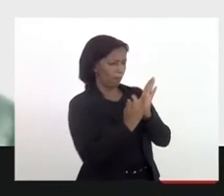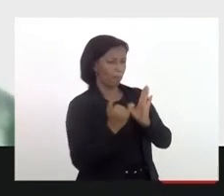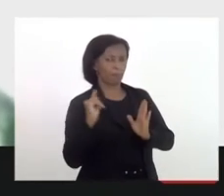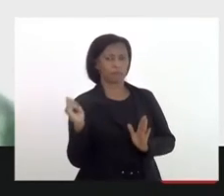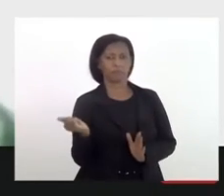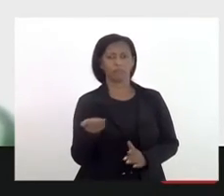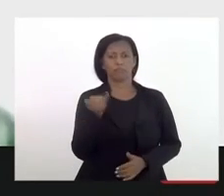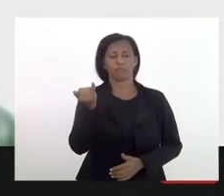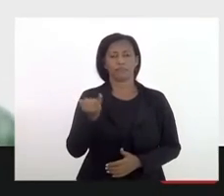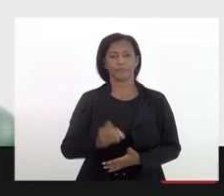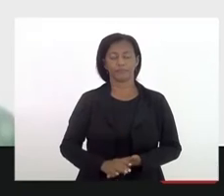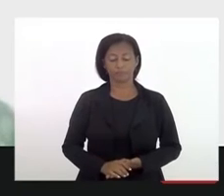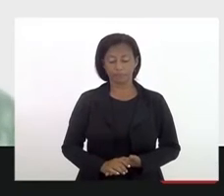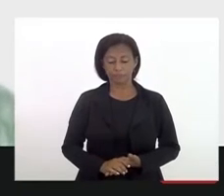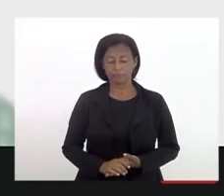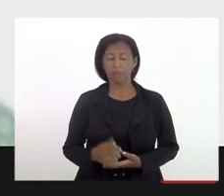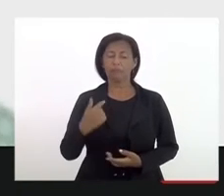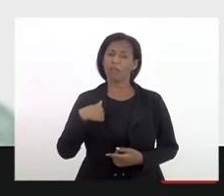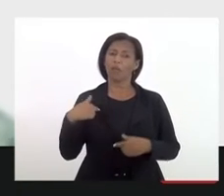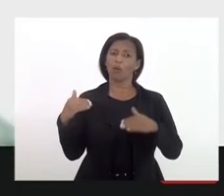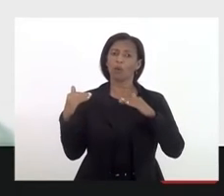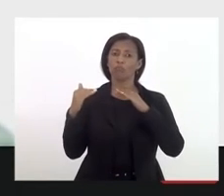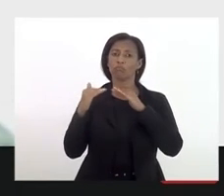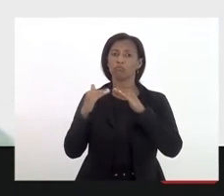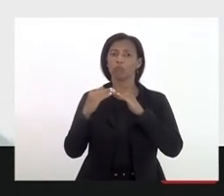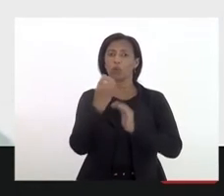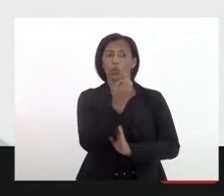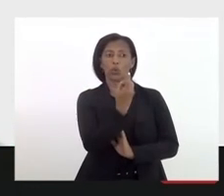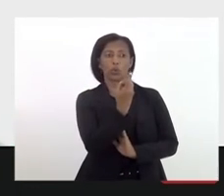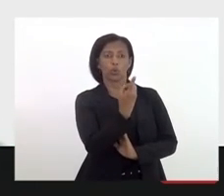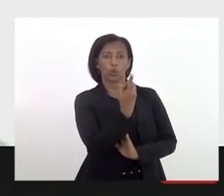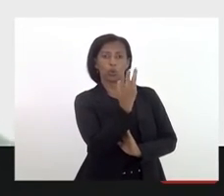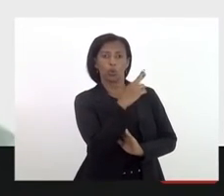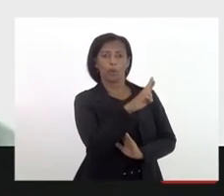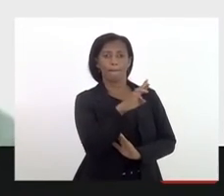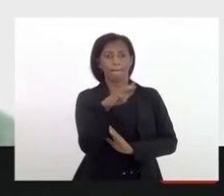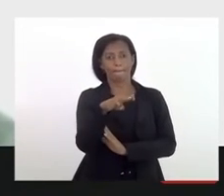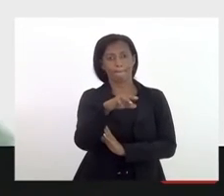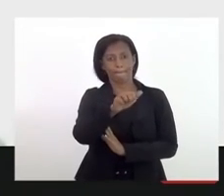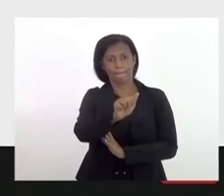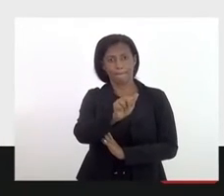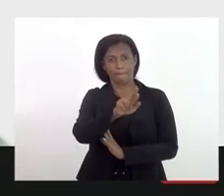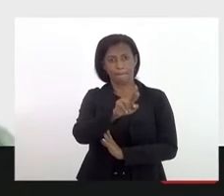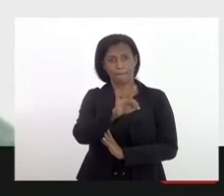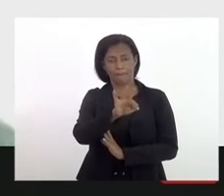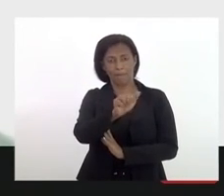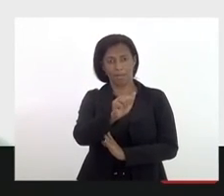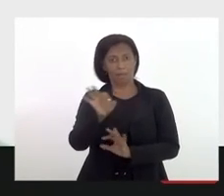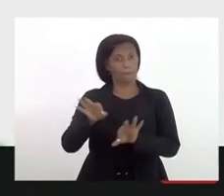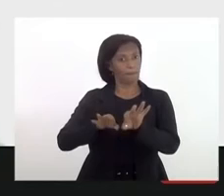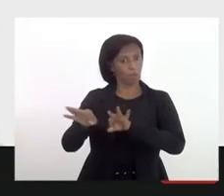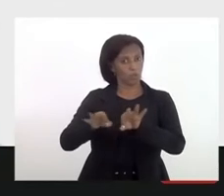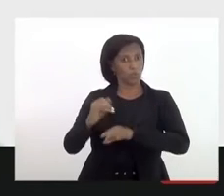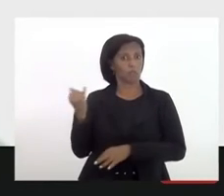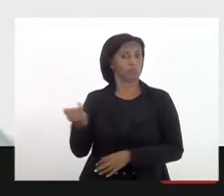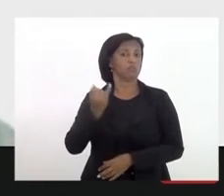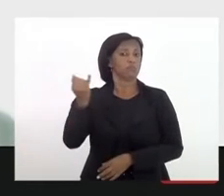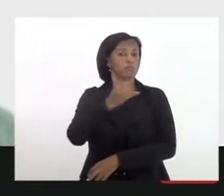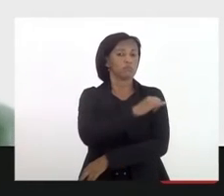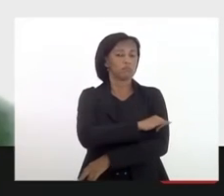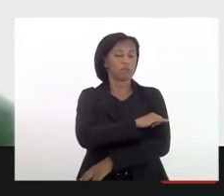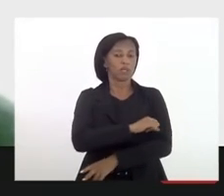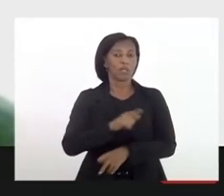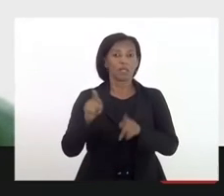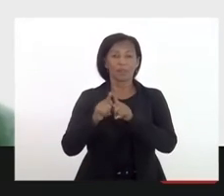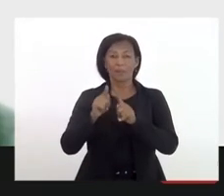projeto. E eu concordo com a doutora Marta que esse projeto, além de ser importante para o Rio de Janeiro, é importante